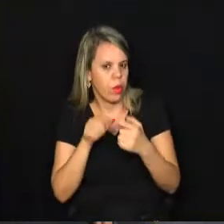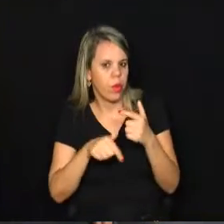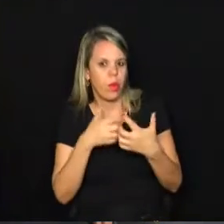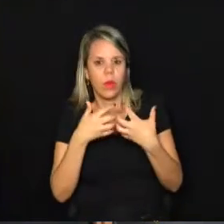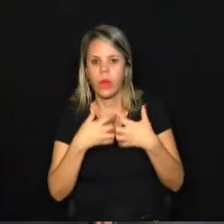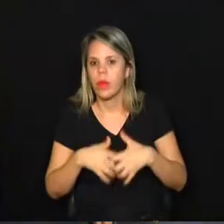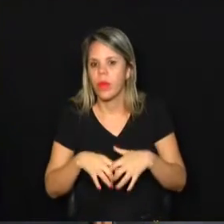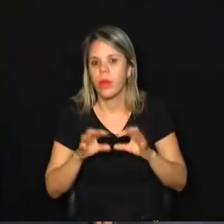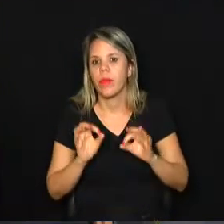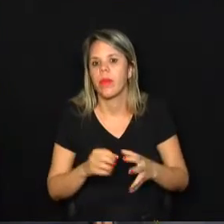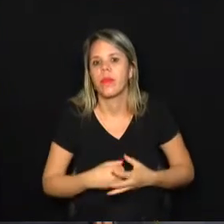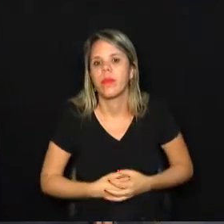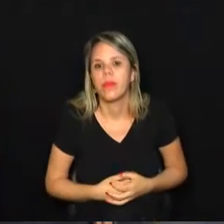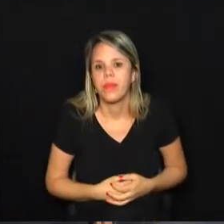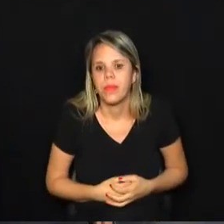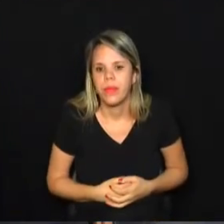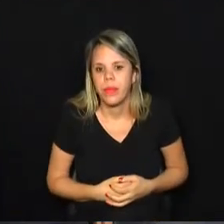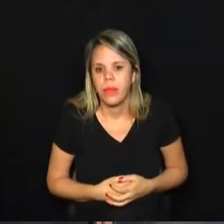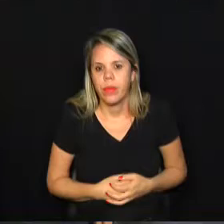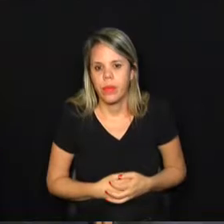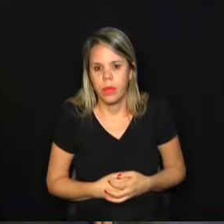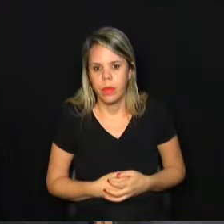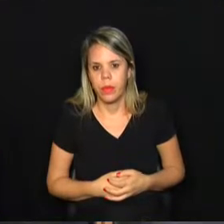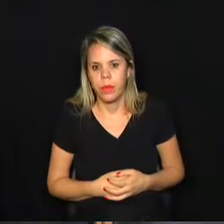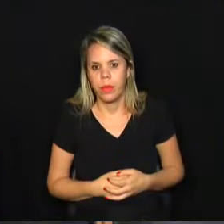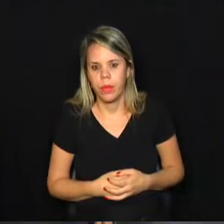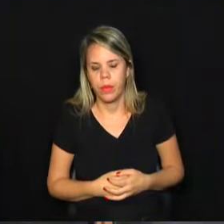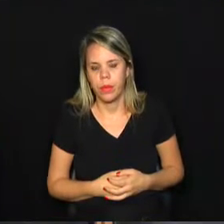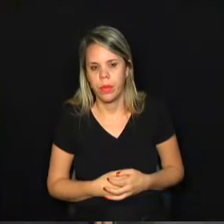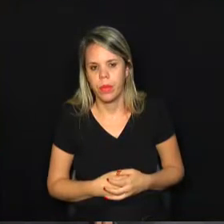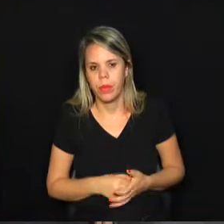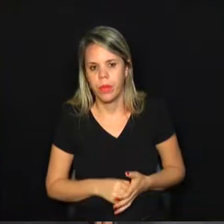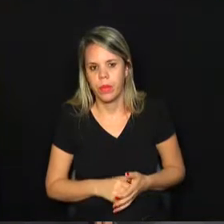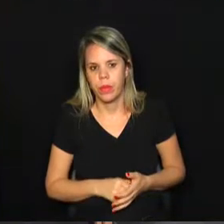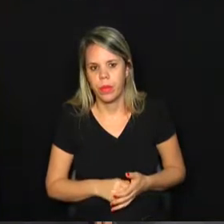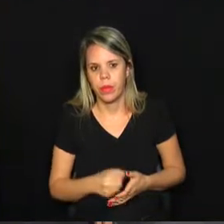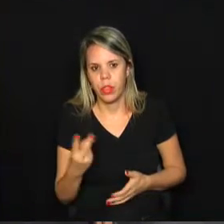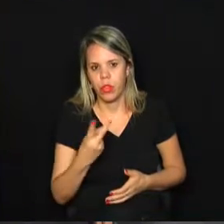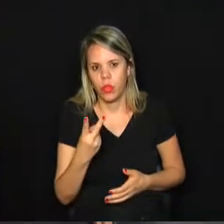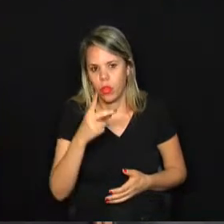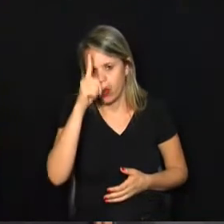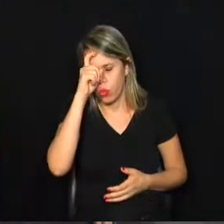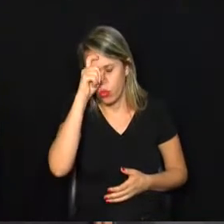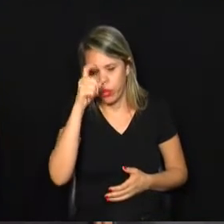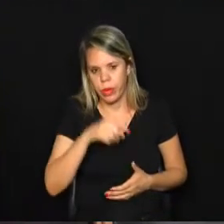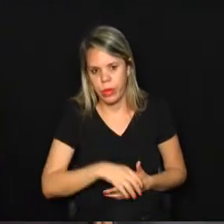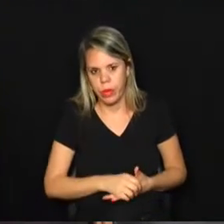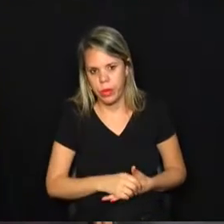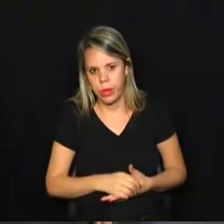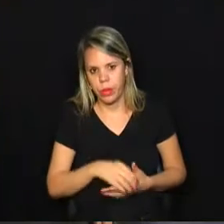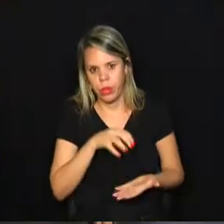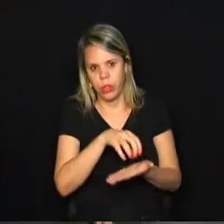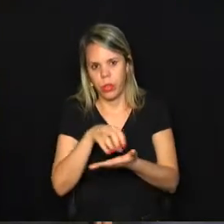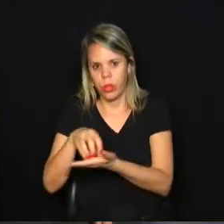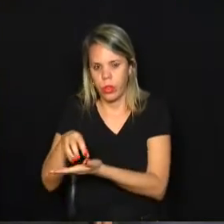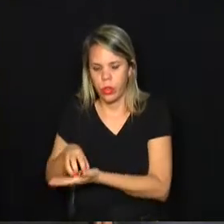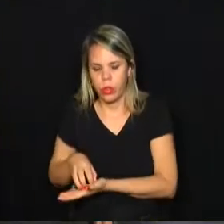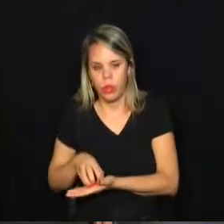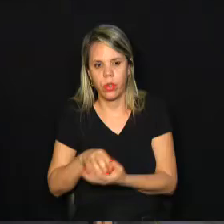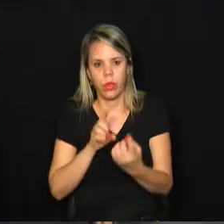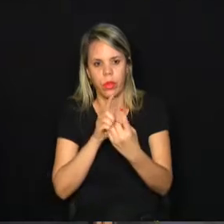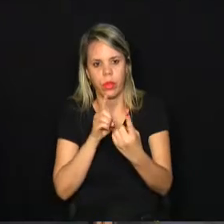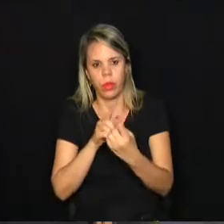funcionamento aí dos equipamentos que compõem a rede, aí, os 2 hospitais e as unidades de pronto